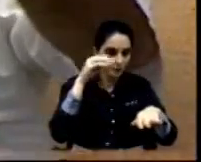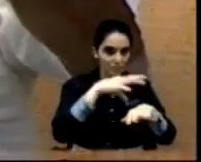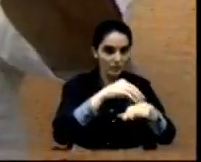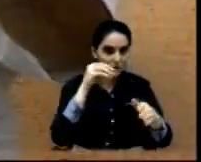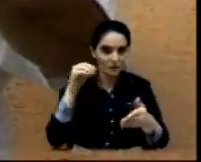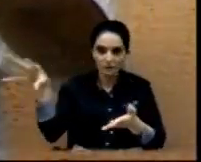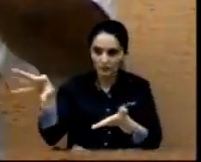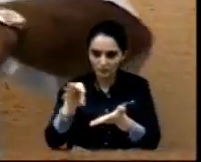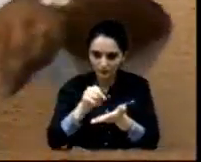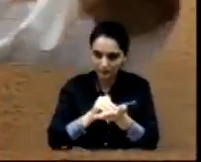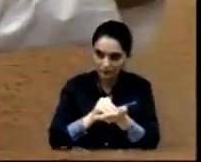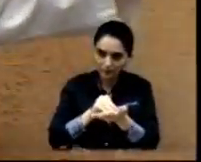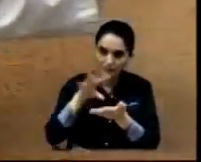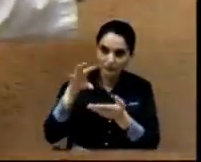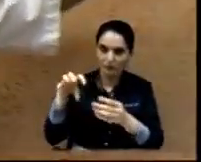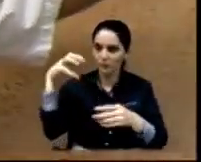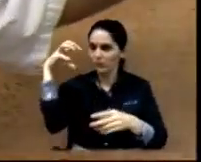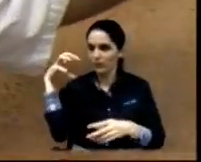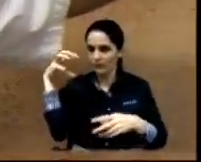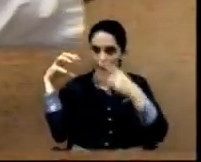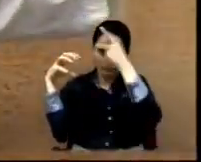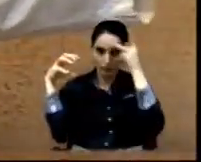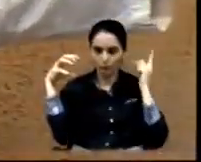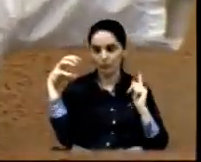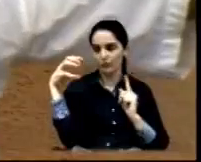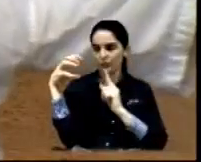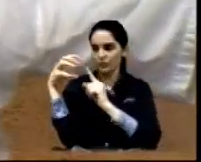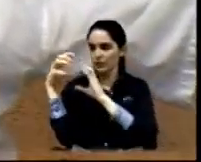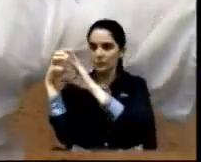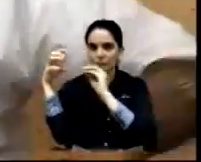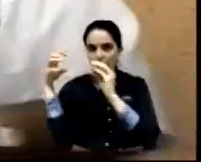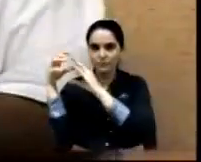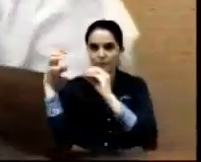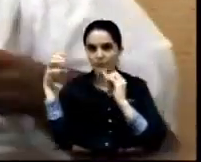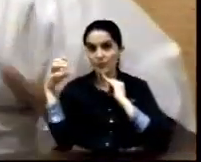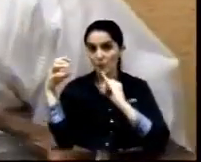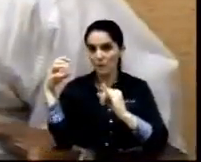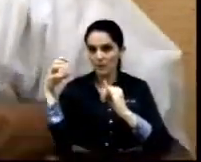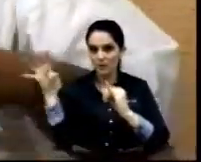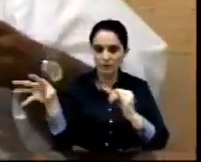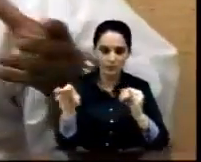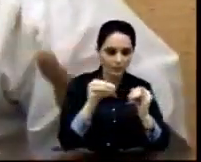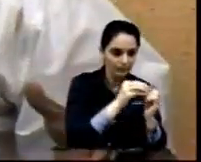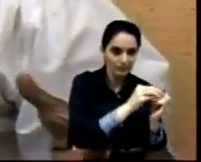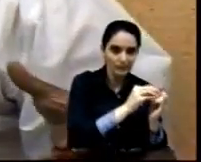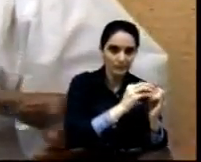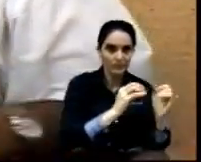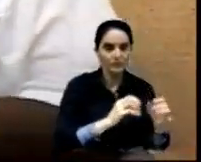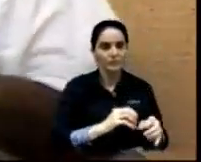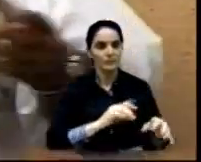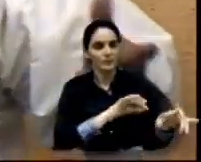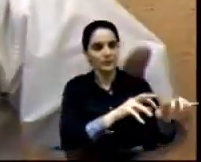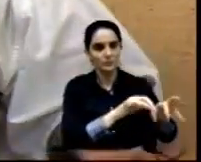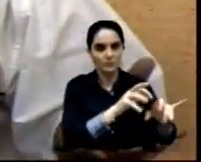lá, coleta os dados, leva para um determinado local, compila os dados, joga no sistema e